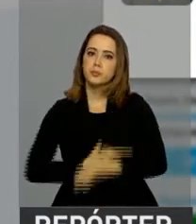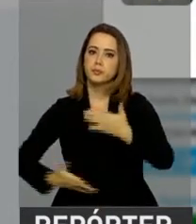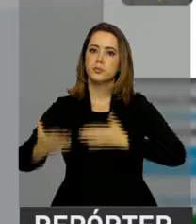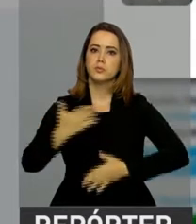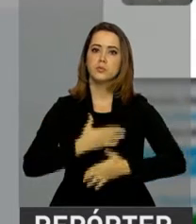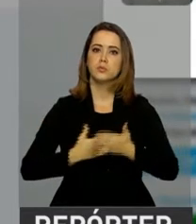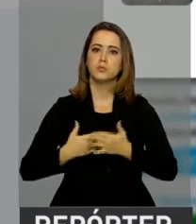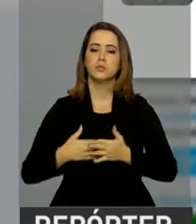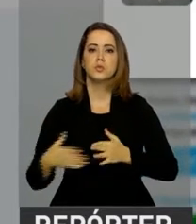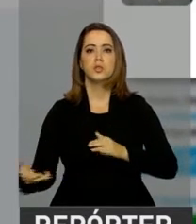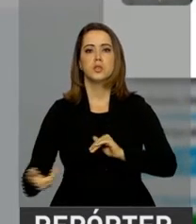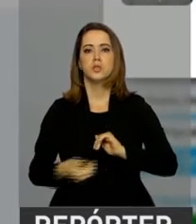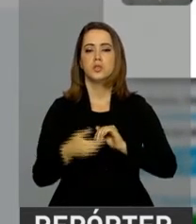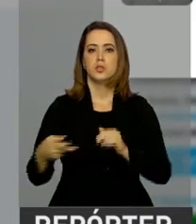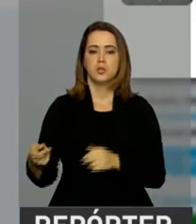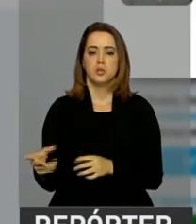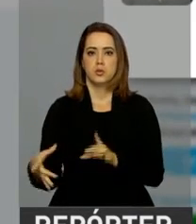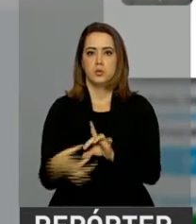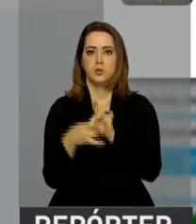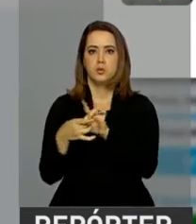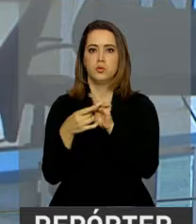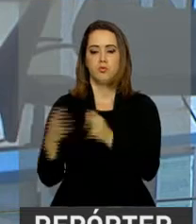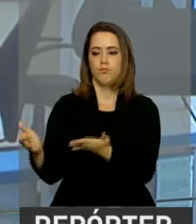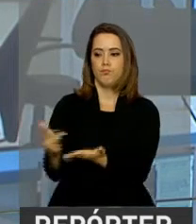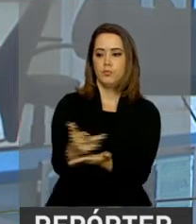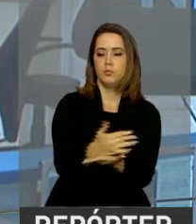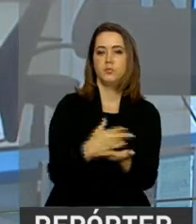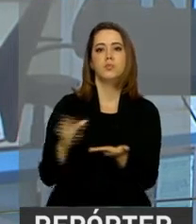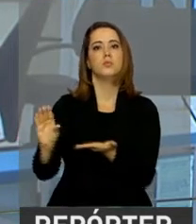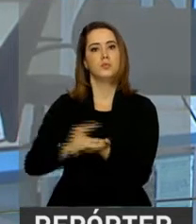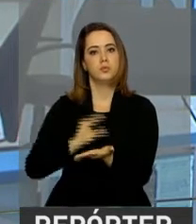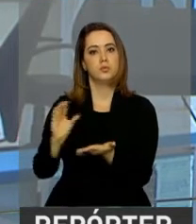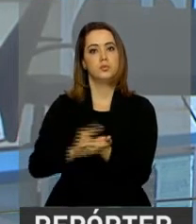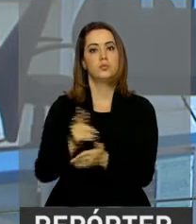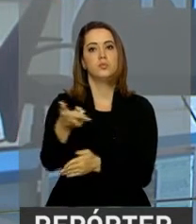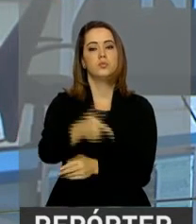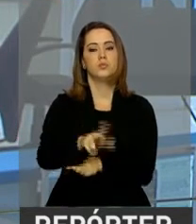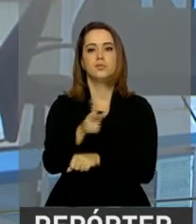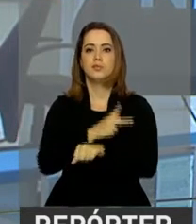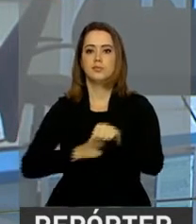de fechar negócios e atrair investimentos externos.